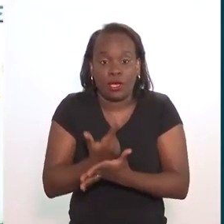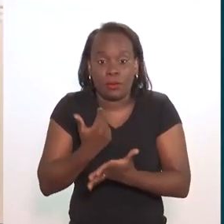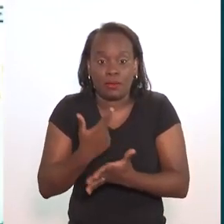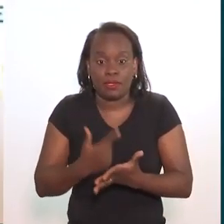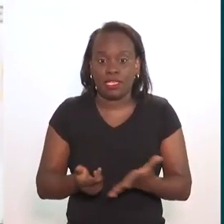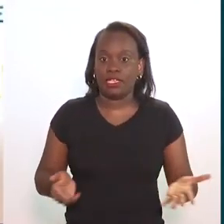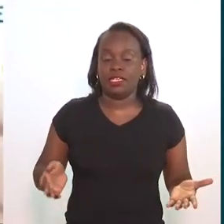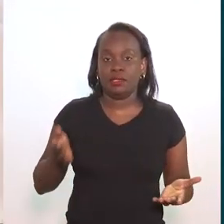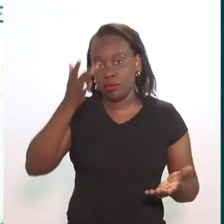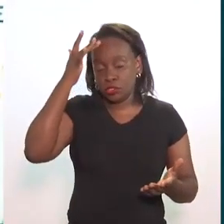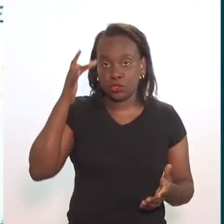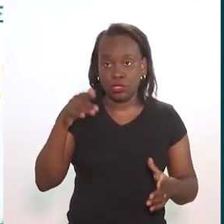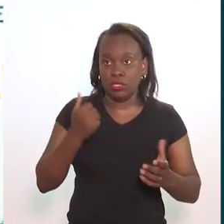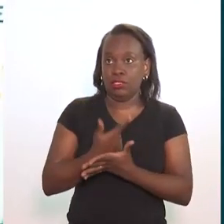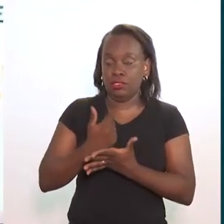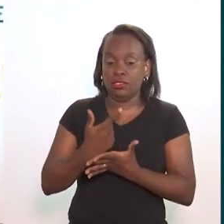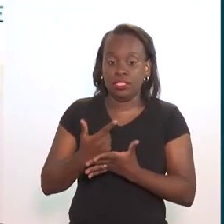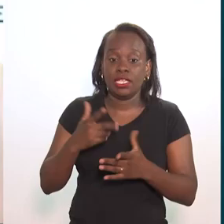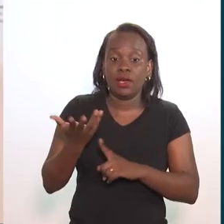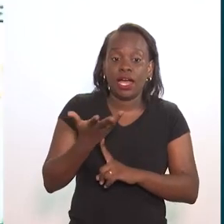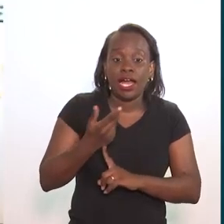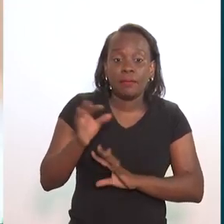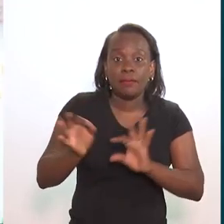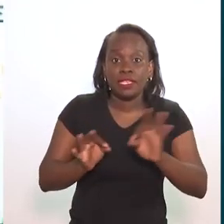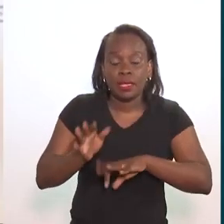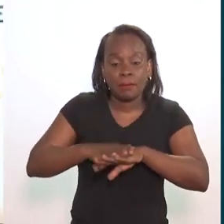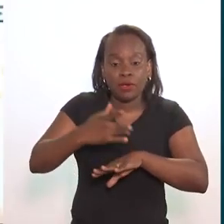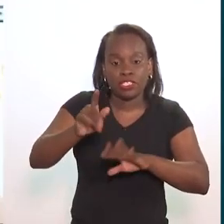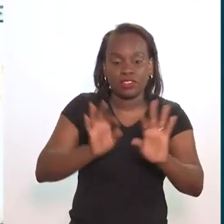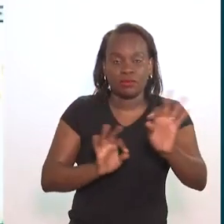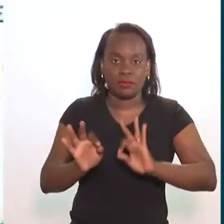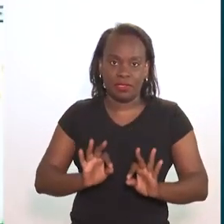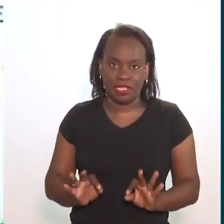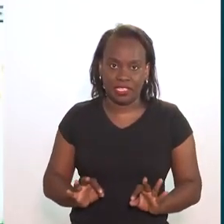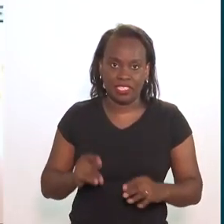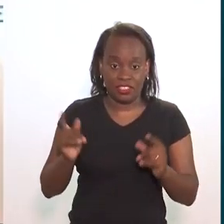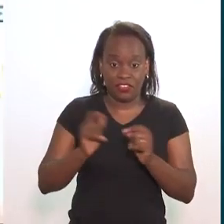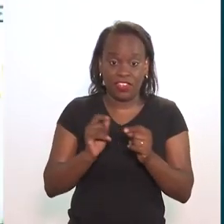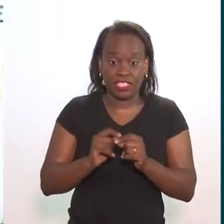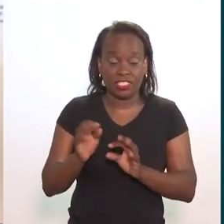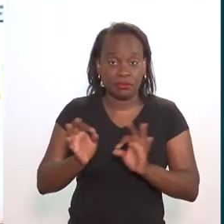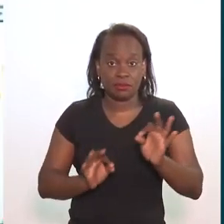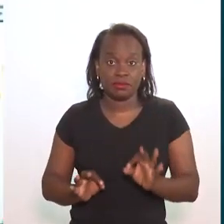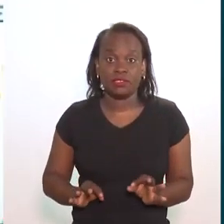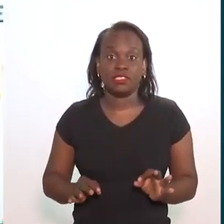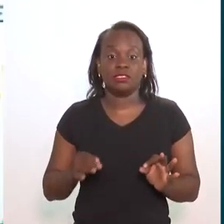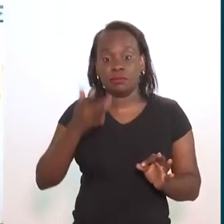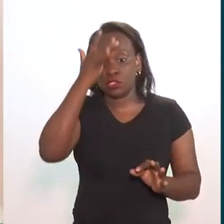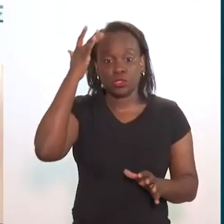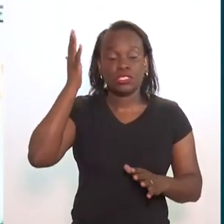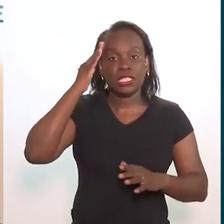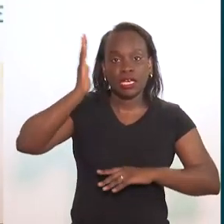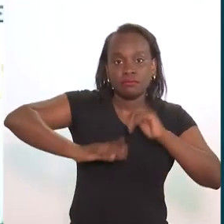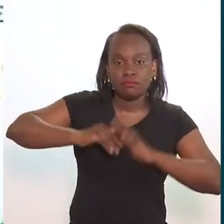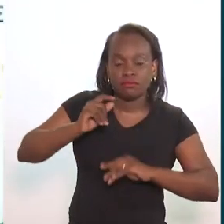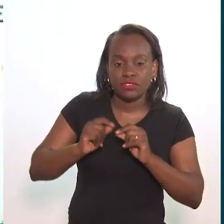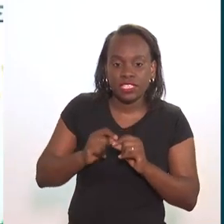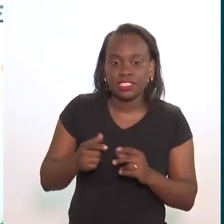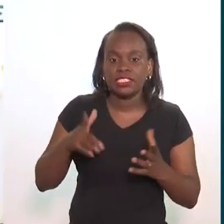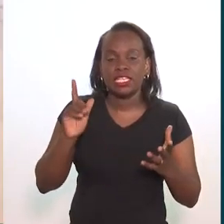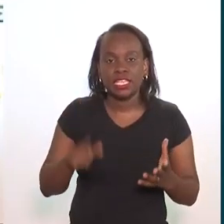apenas o passivo consumidor, a arte produz produtores. E produzir produtor... Produzir gente